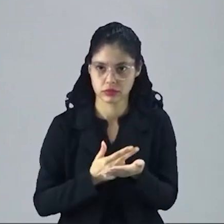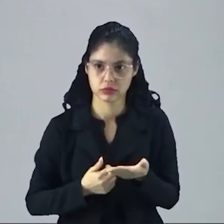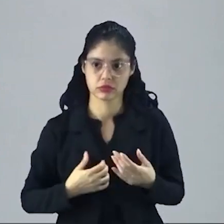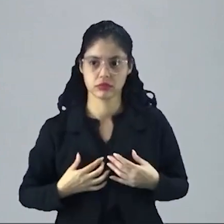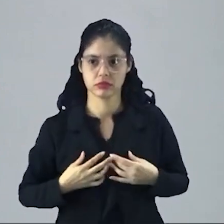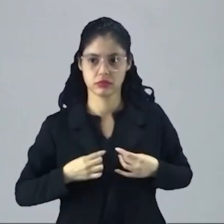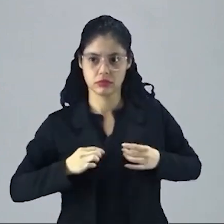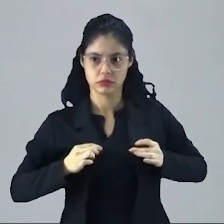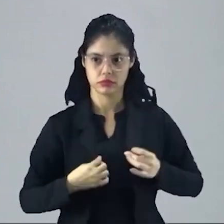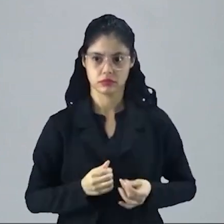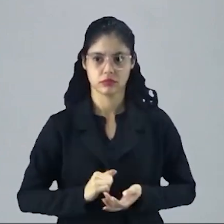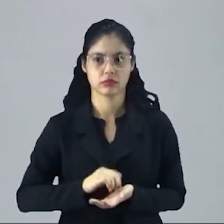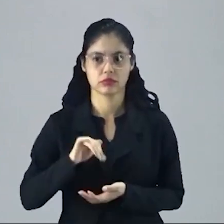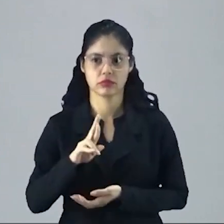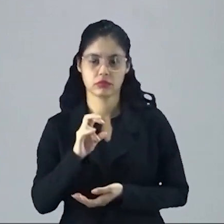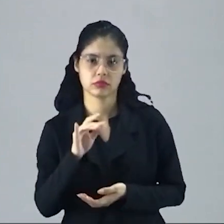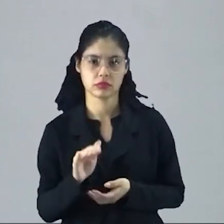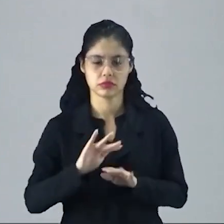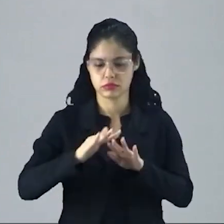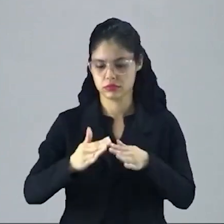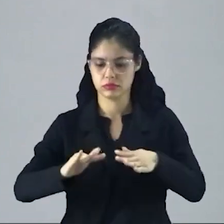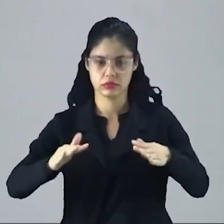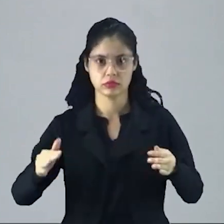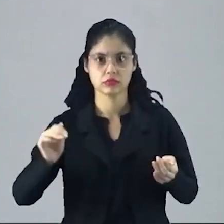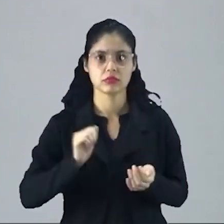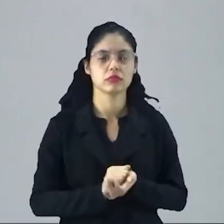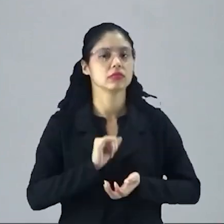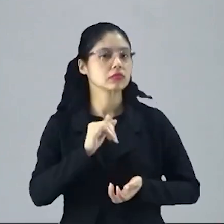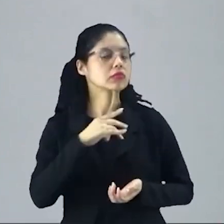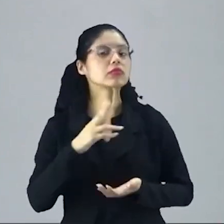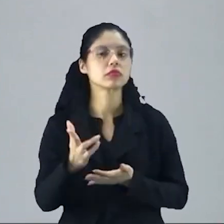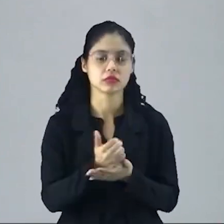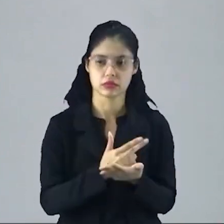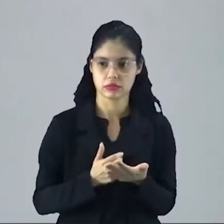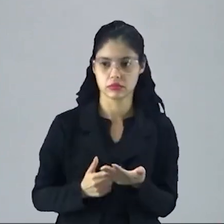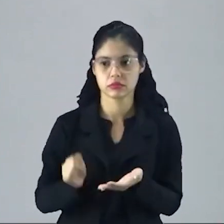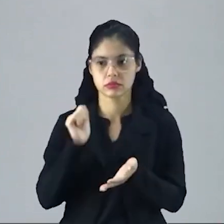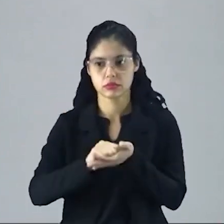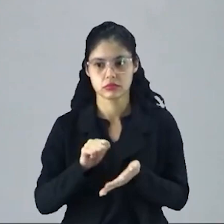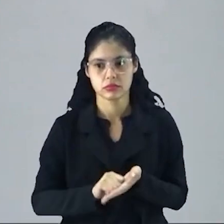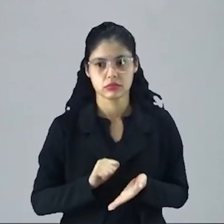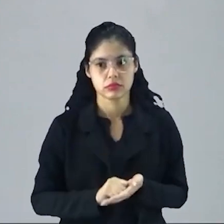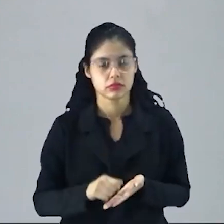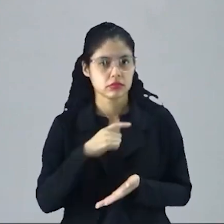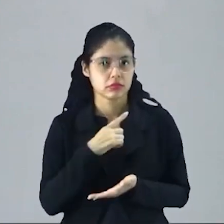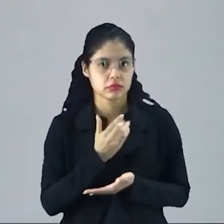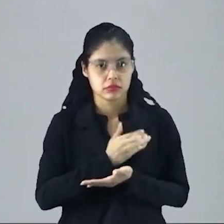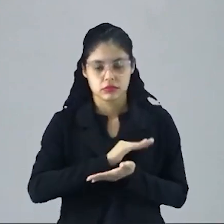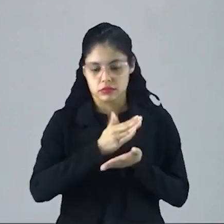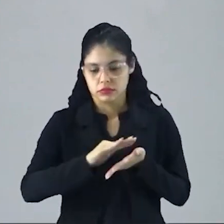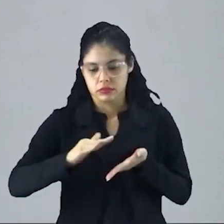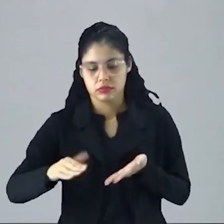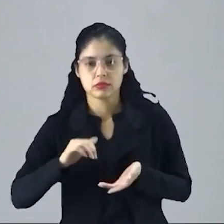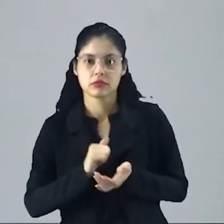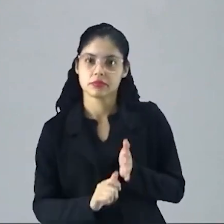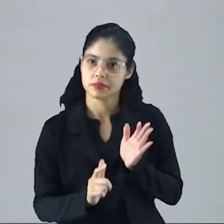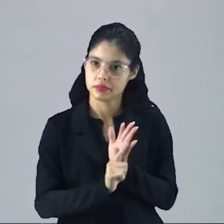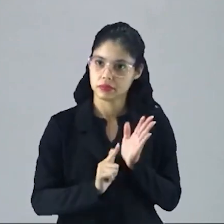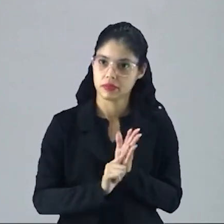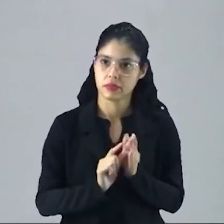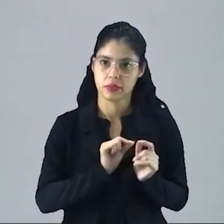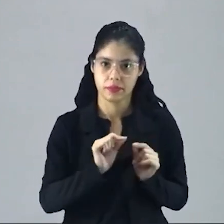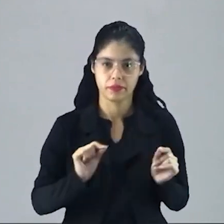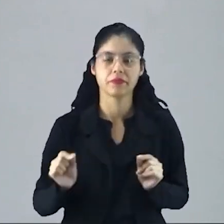de uma pasta, por exemplo, micro-ondulada. Se você desenha ou escreve em cima de uma pasta que tem ondas, o seu papel vai